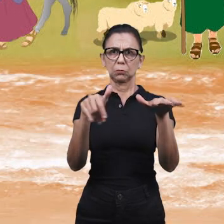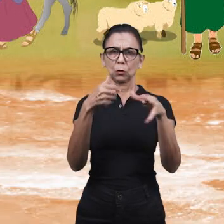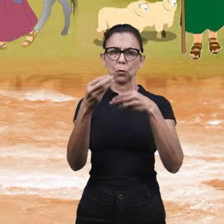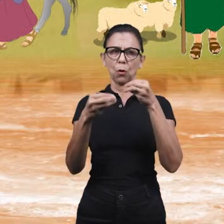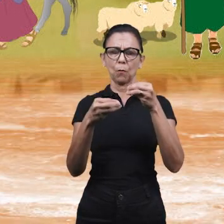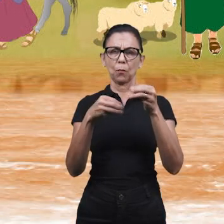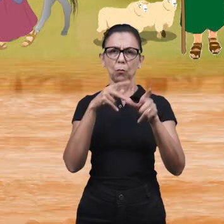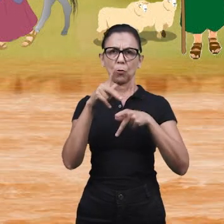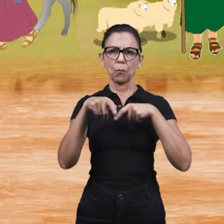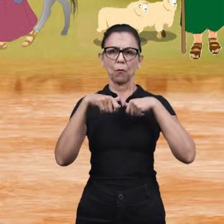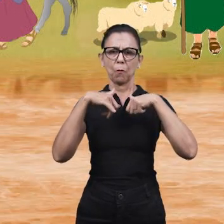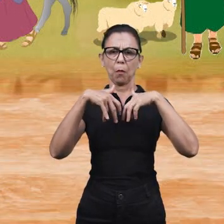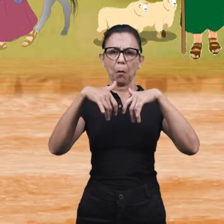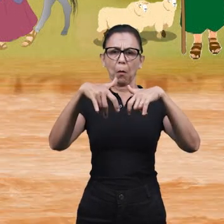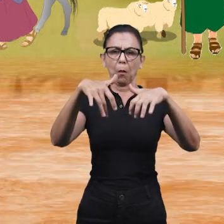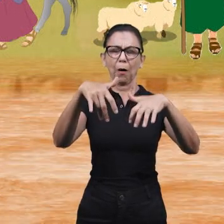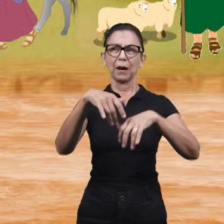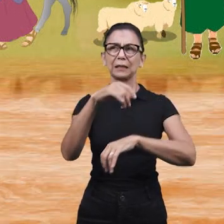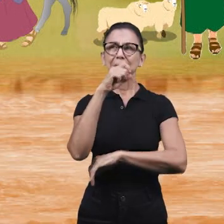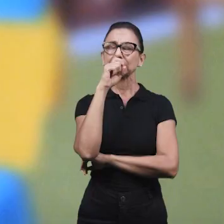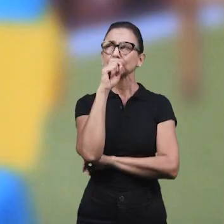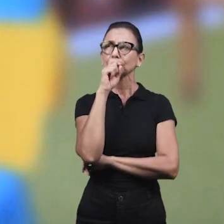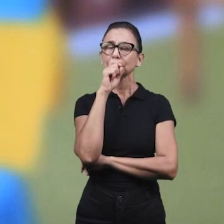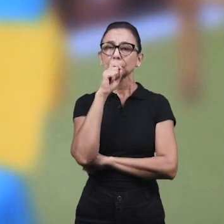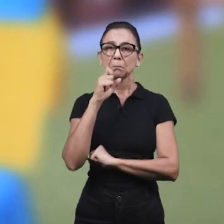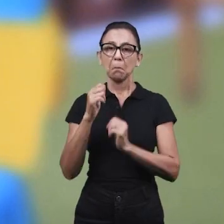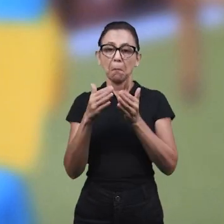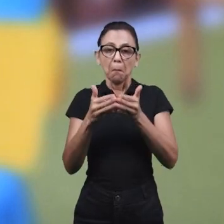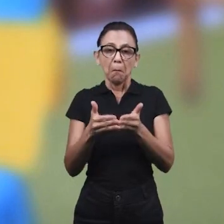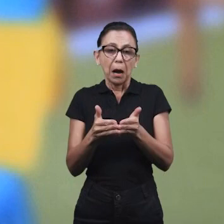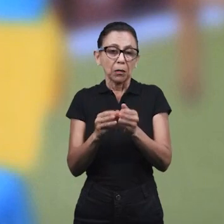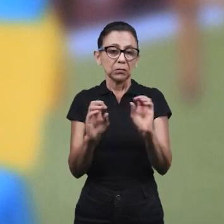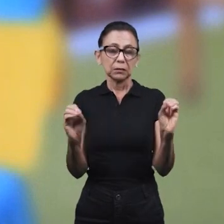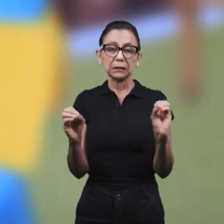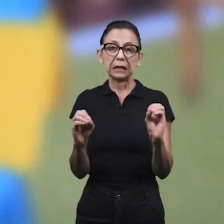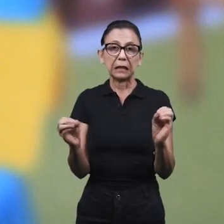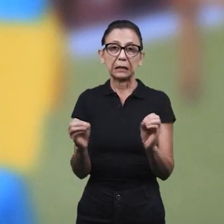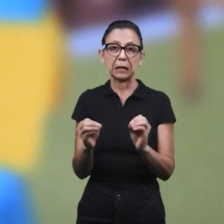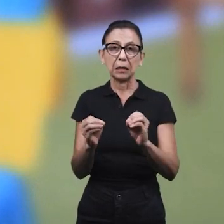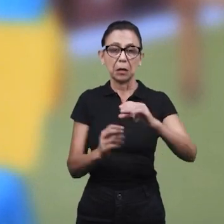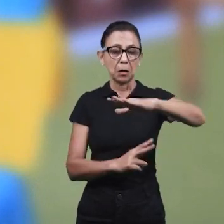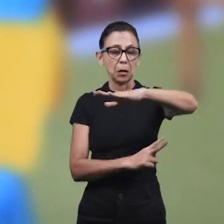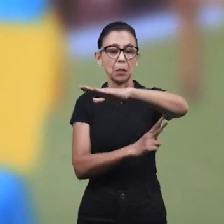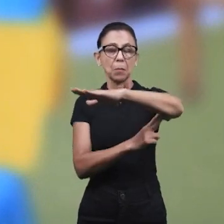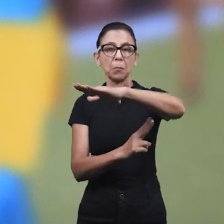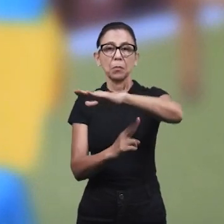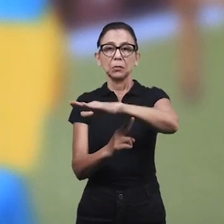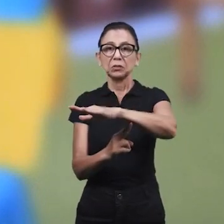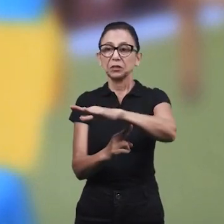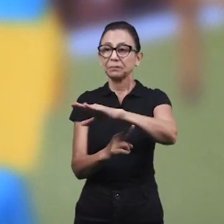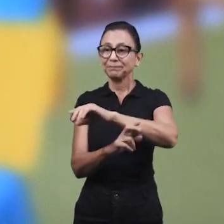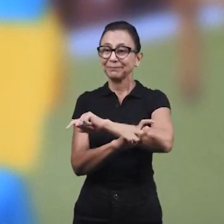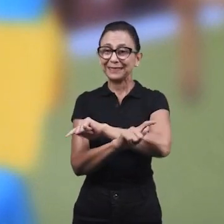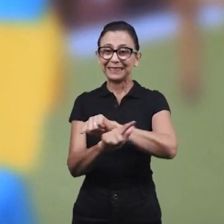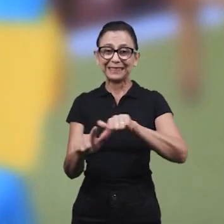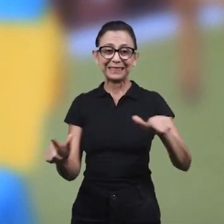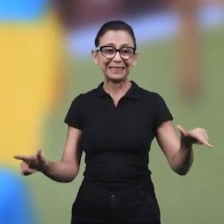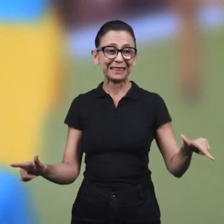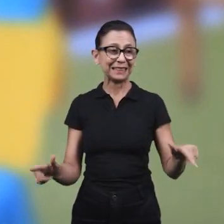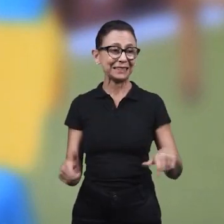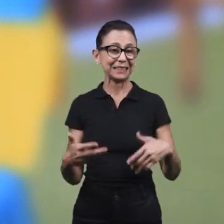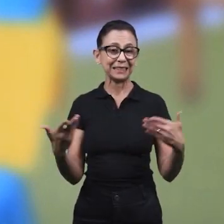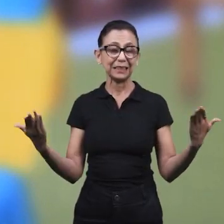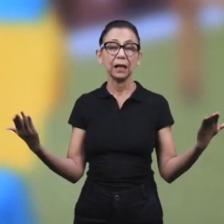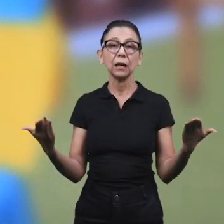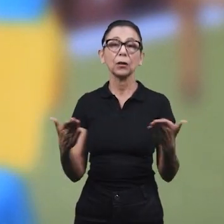e nem barcos. A única forma de atravessar era conhecer um segredo. E louvado seja